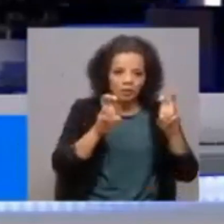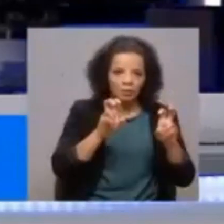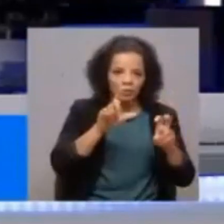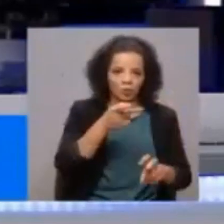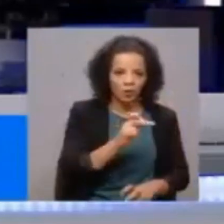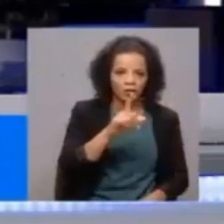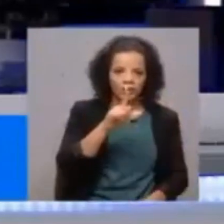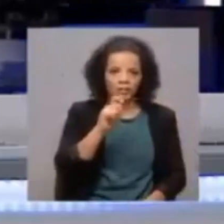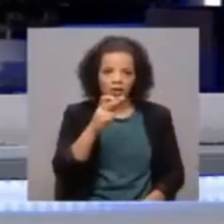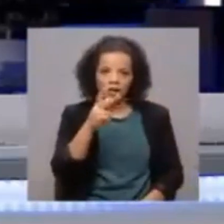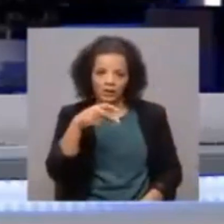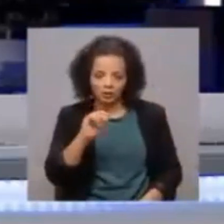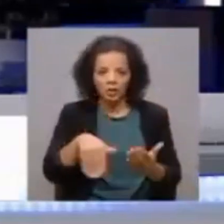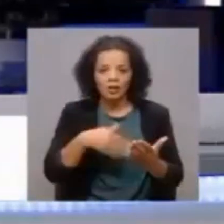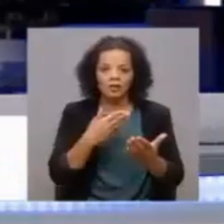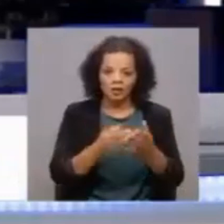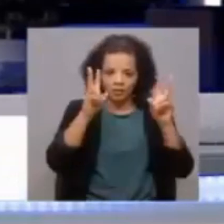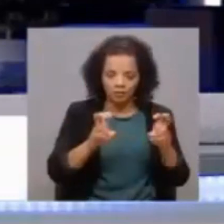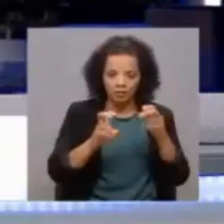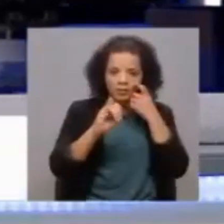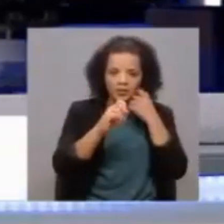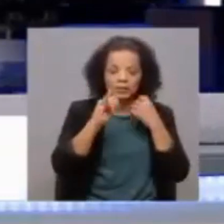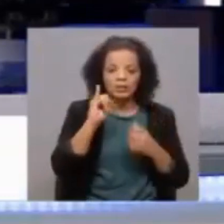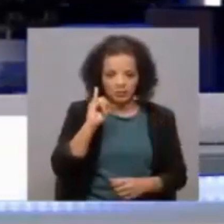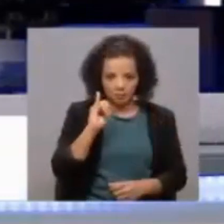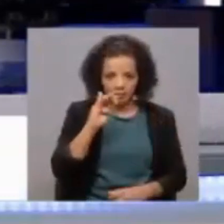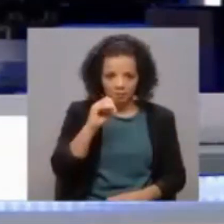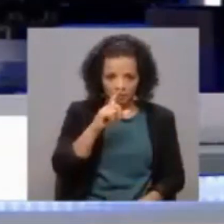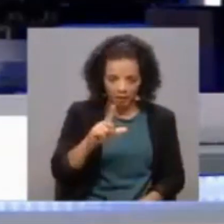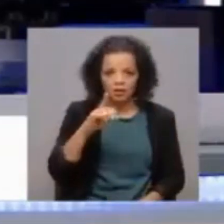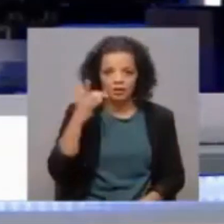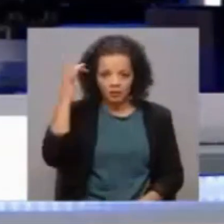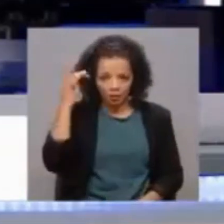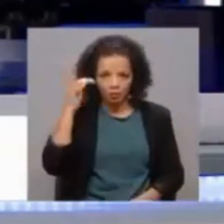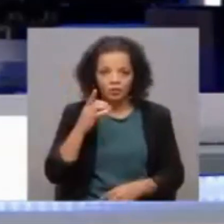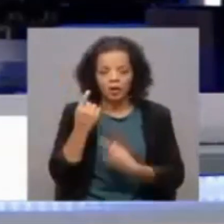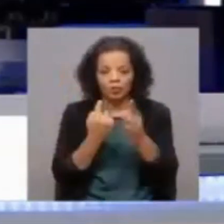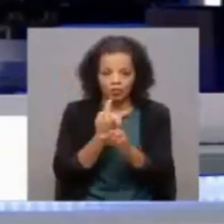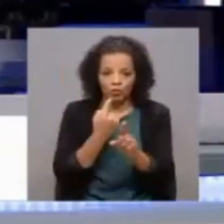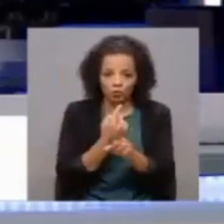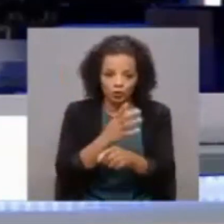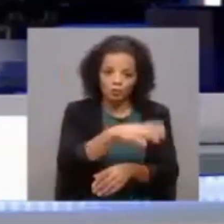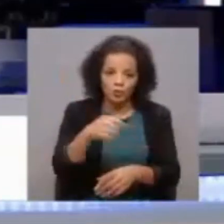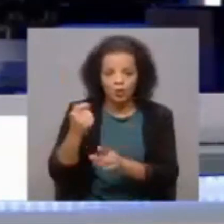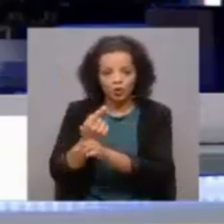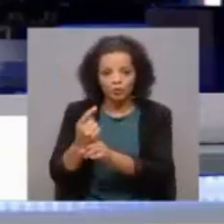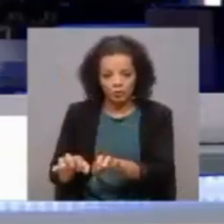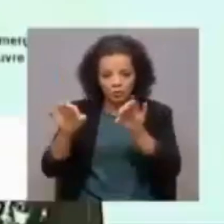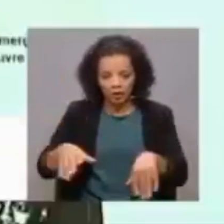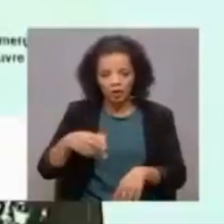dos Santos. Alguns dos documentos agora revelados são os mesmos que foram apreendidos ao pirata informático português.